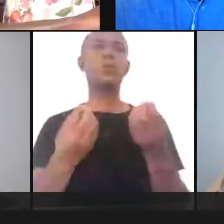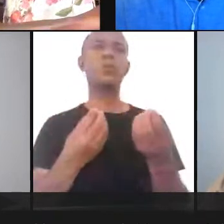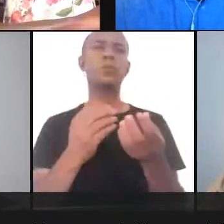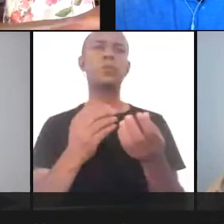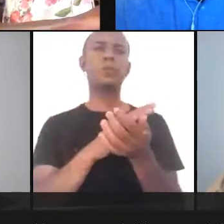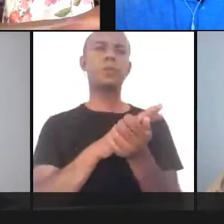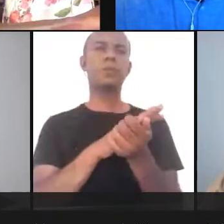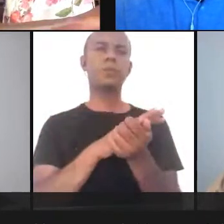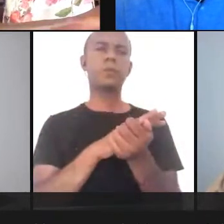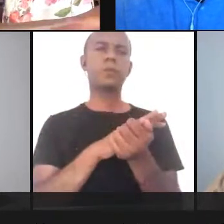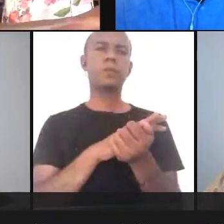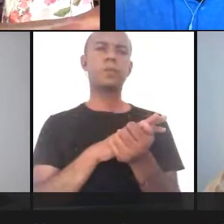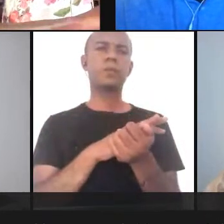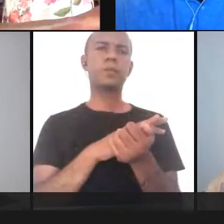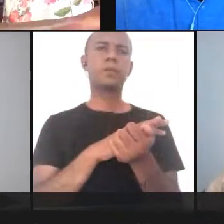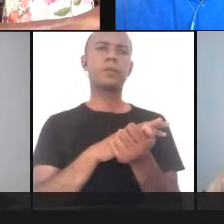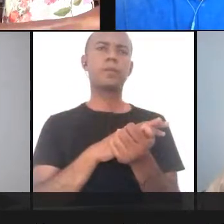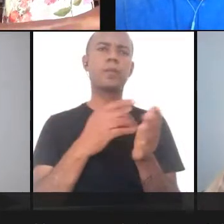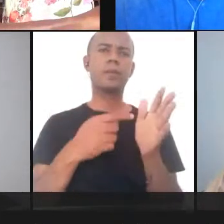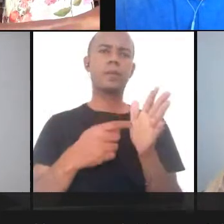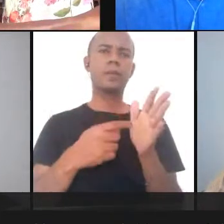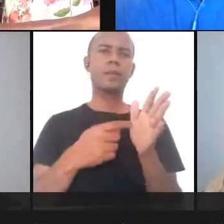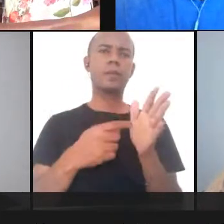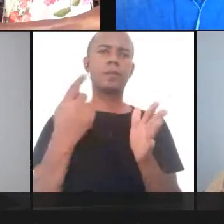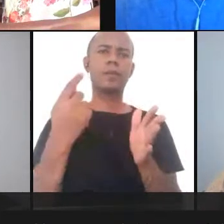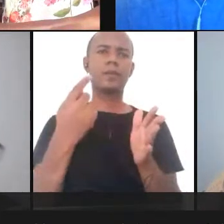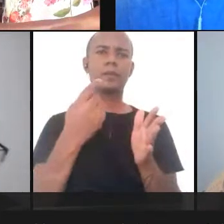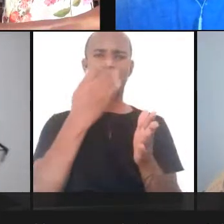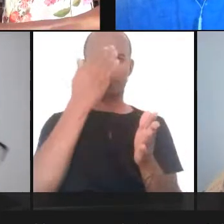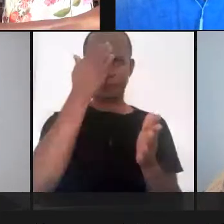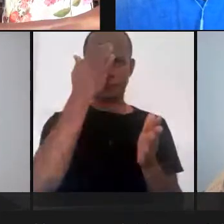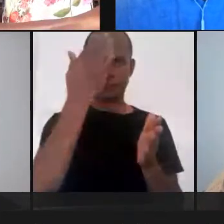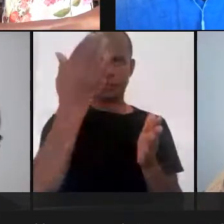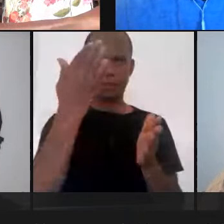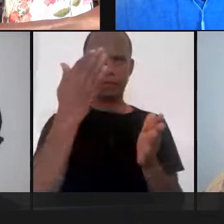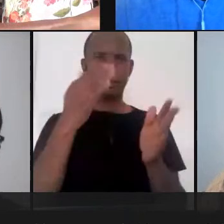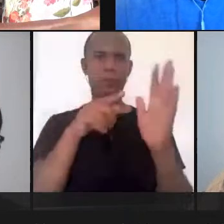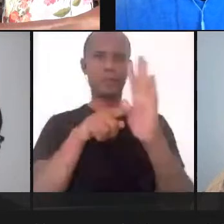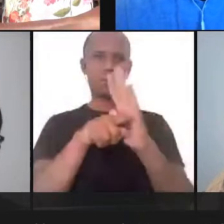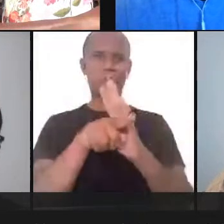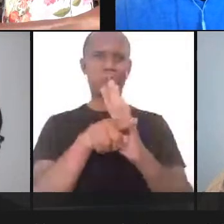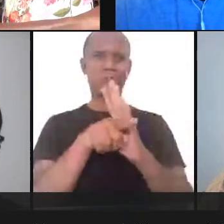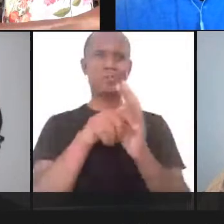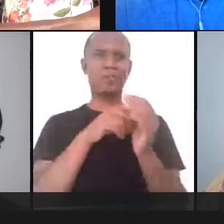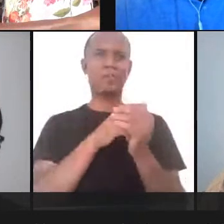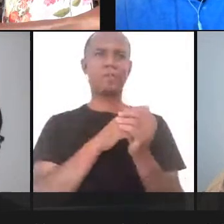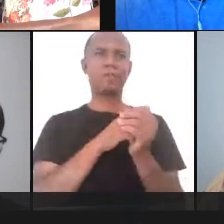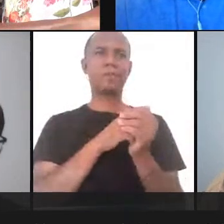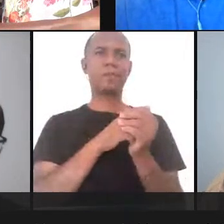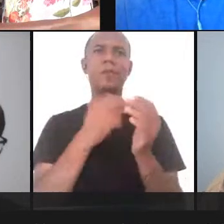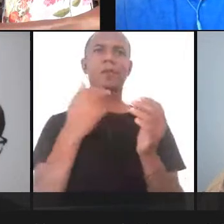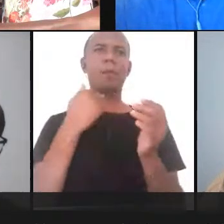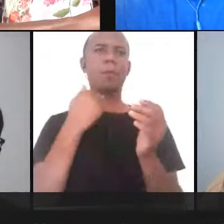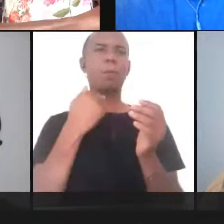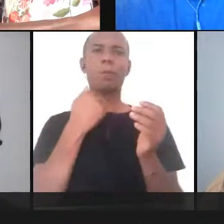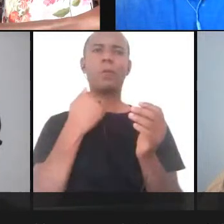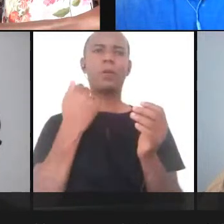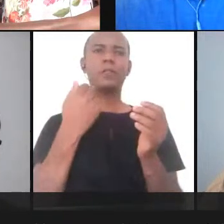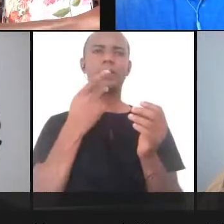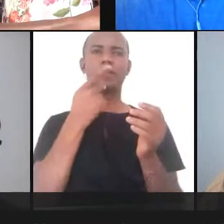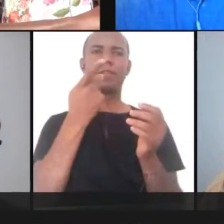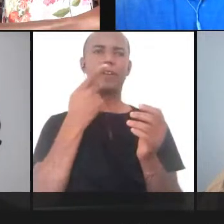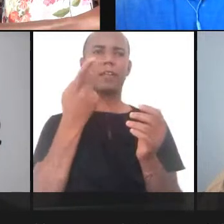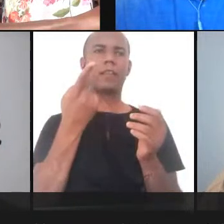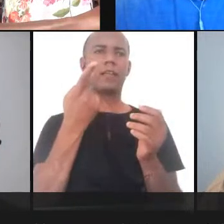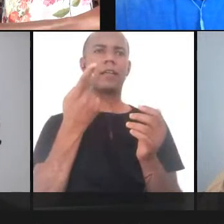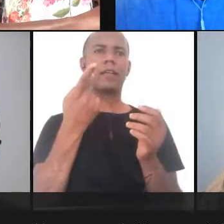Bem, em primeiro lugar, obrigado pela pergunta, Denise. Bem, eu não posso falar da Universidade Moçambicana